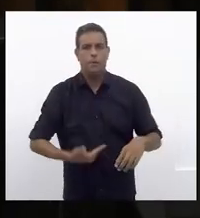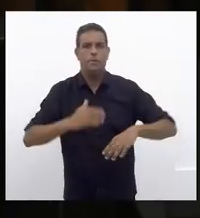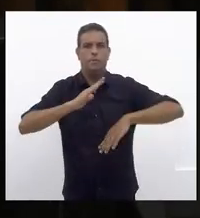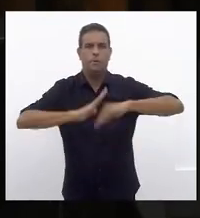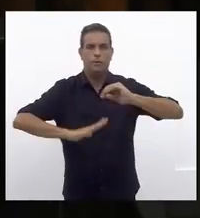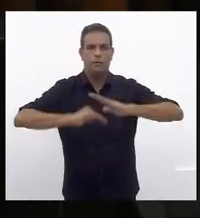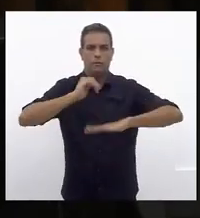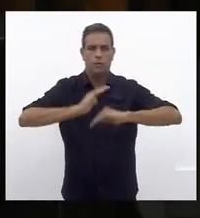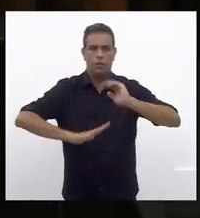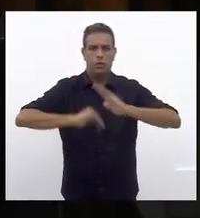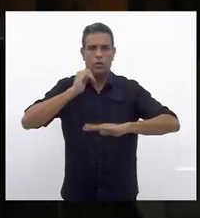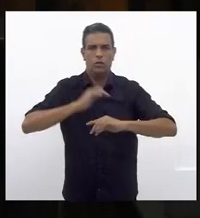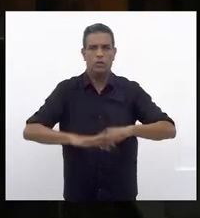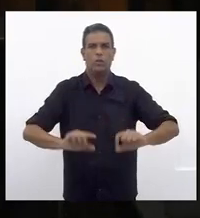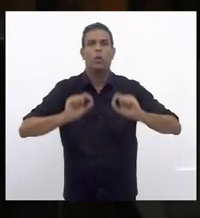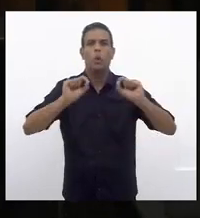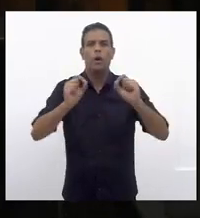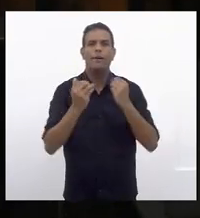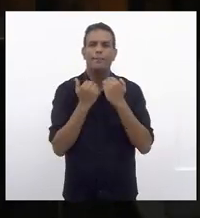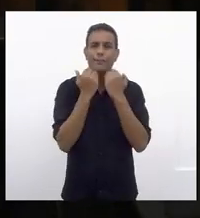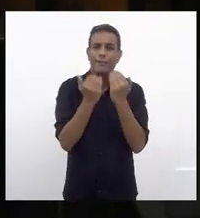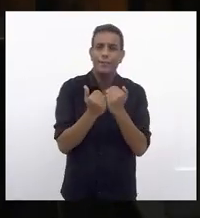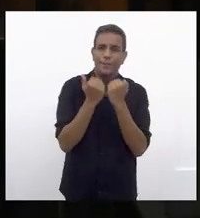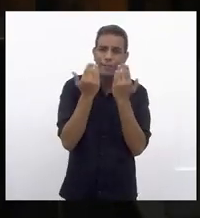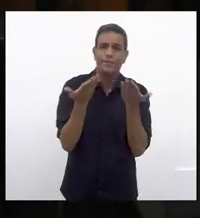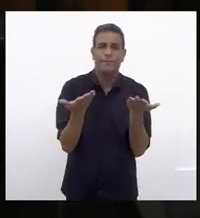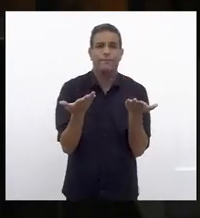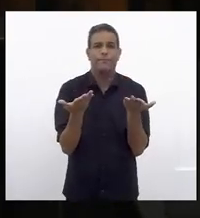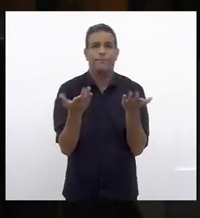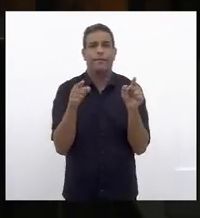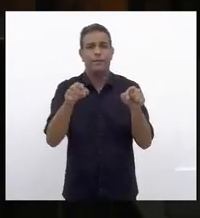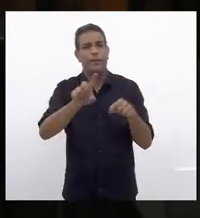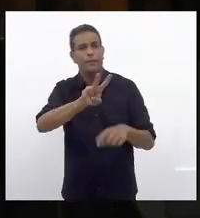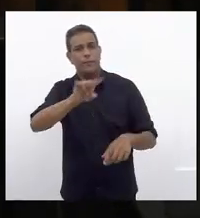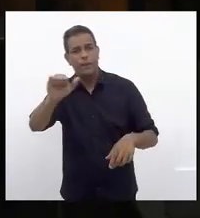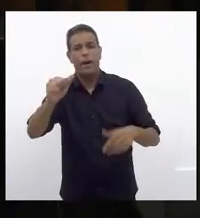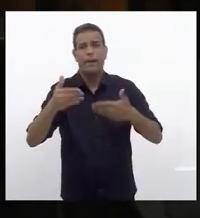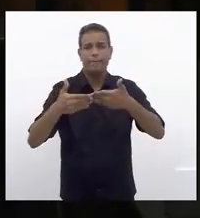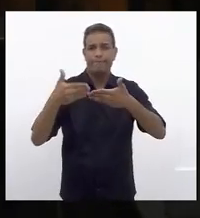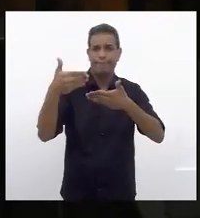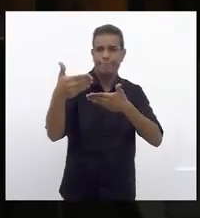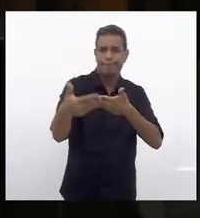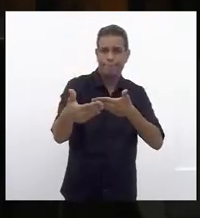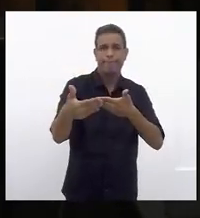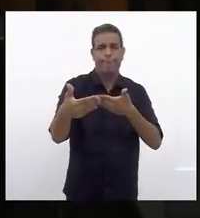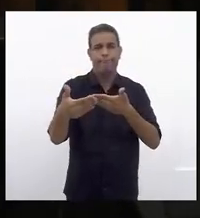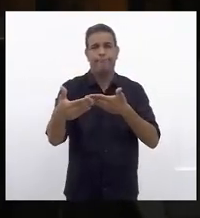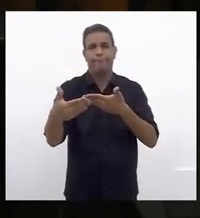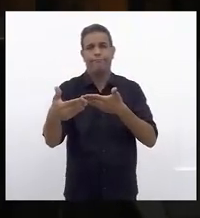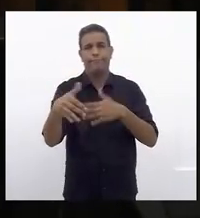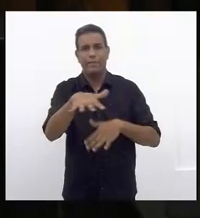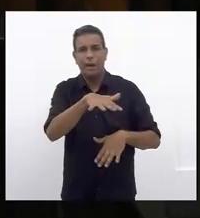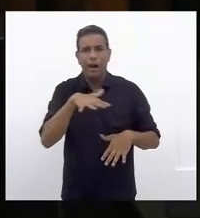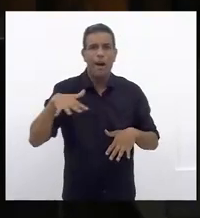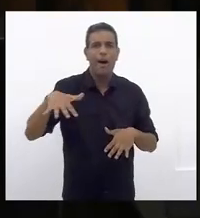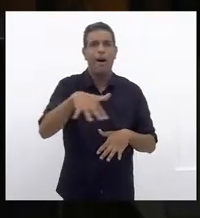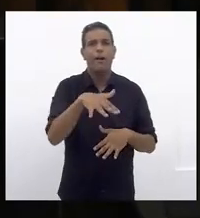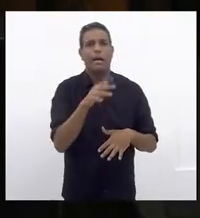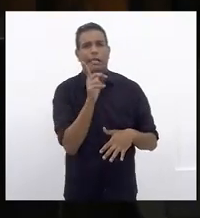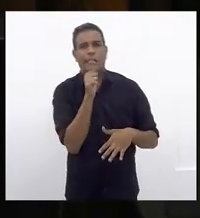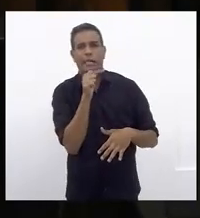qualificado, o que que adianta você dizer que vai estender a rede de água e